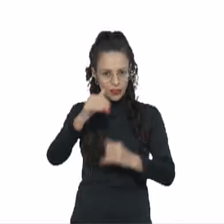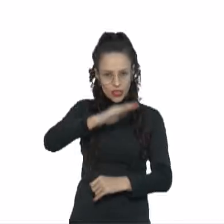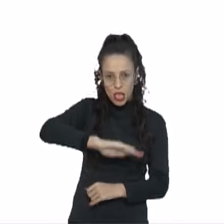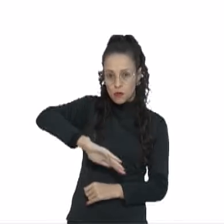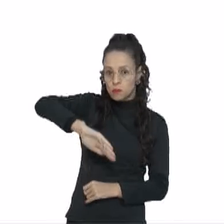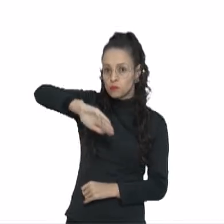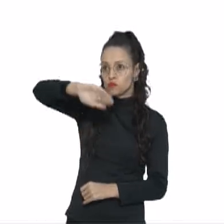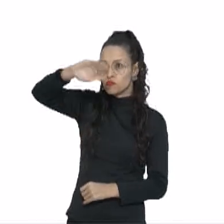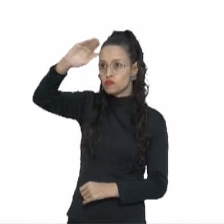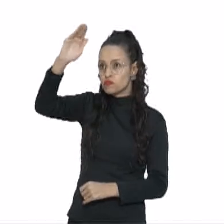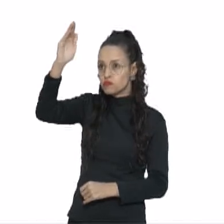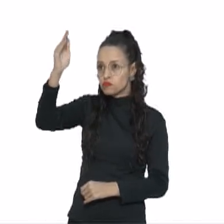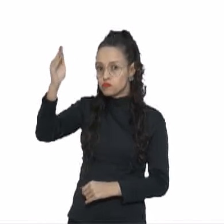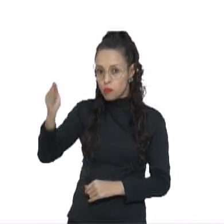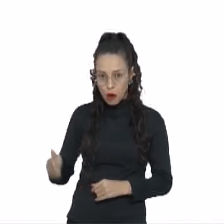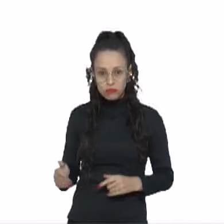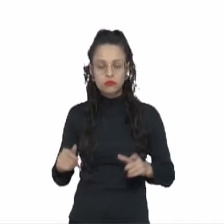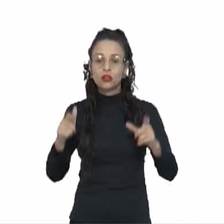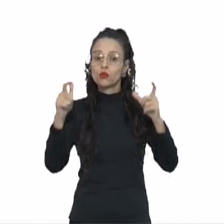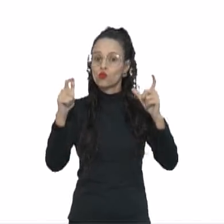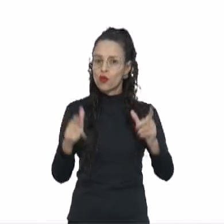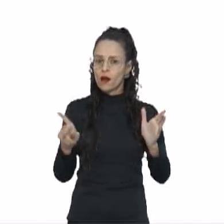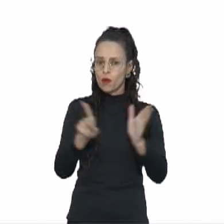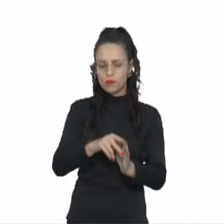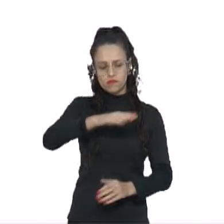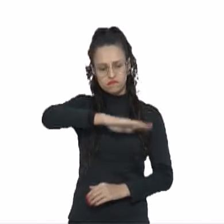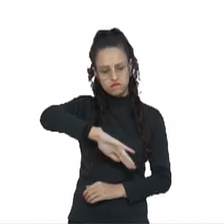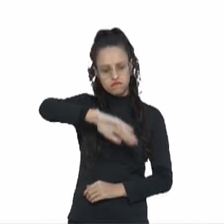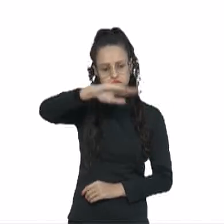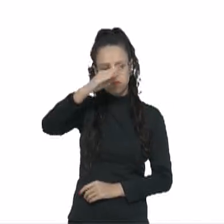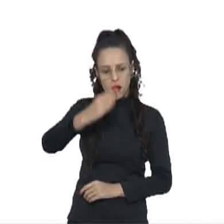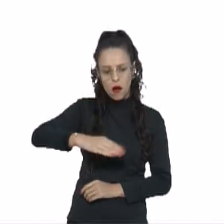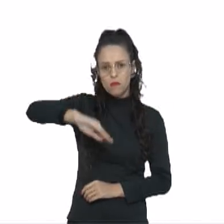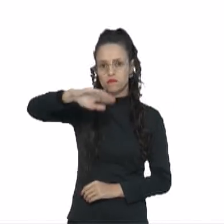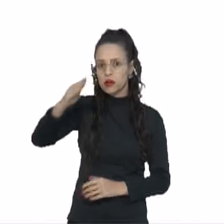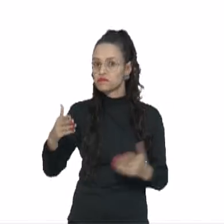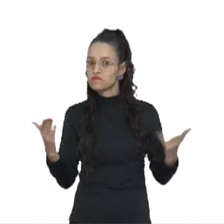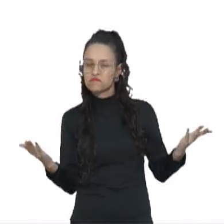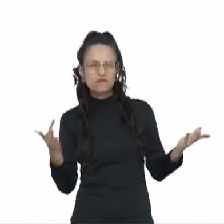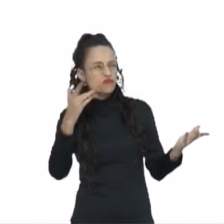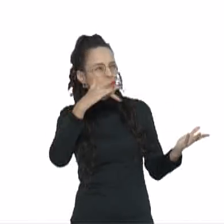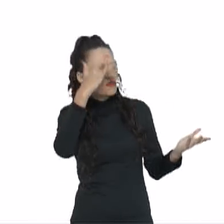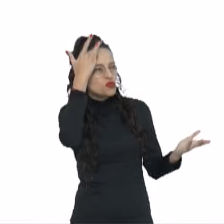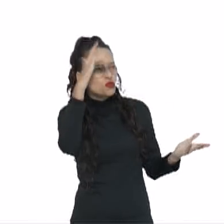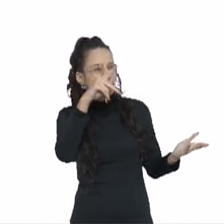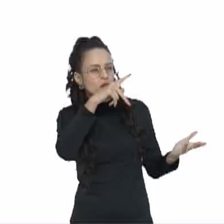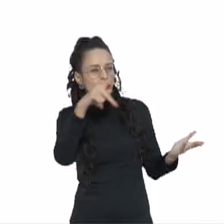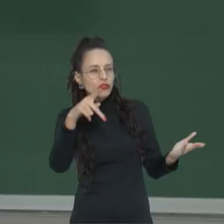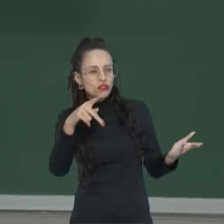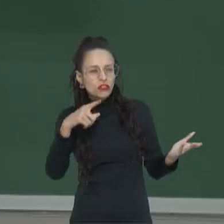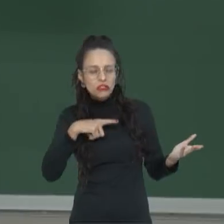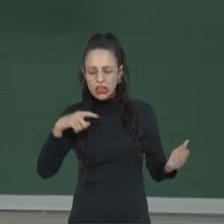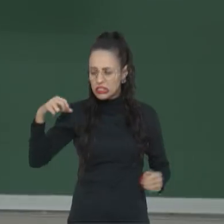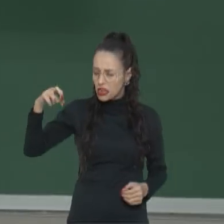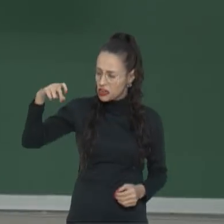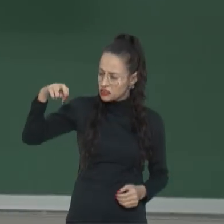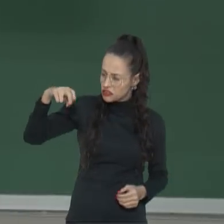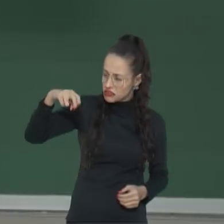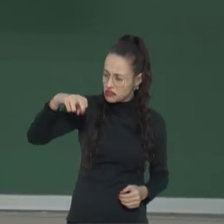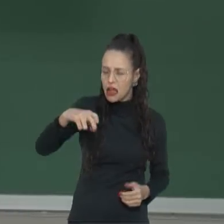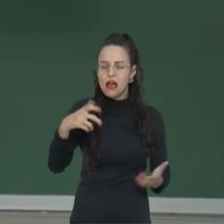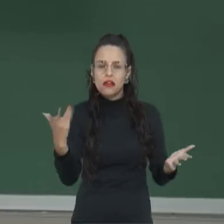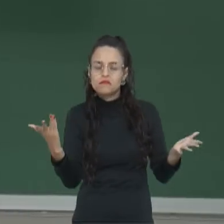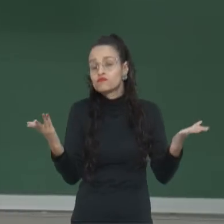professor? Uma região montanhosa. Não sei, professor, umas escadarias, parece que é um lugar alto.